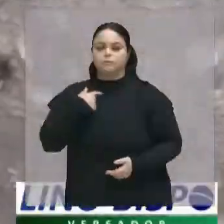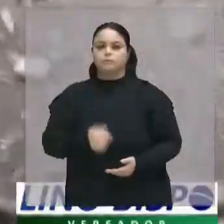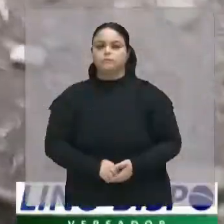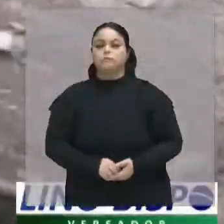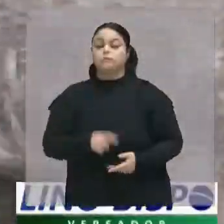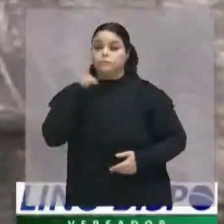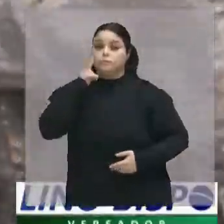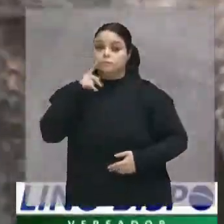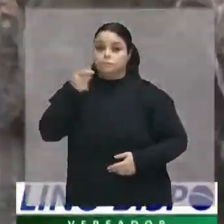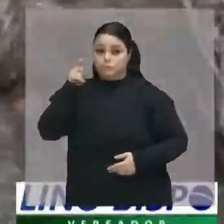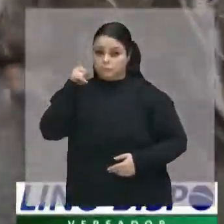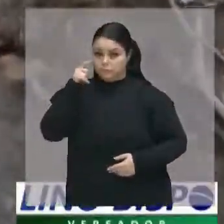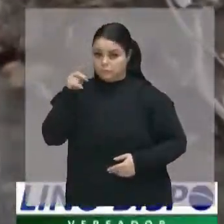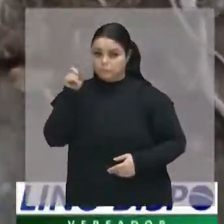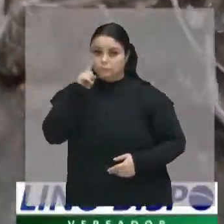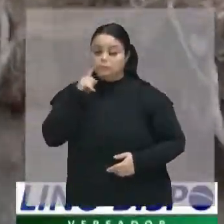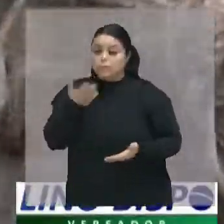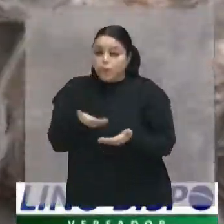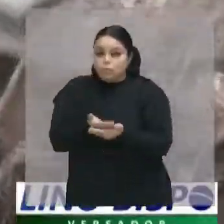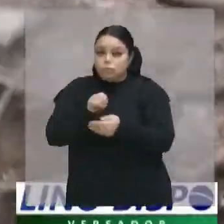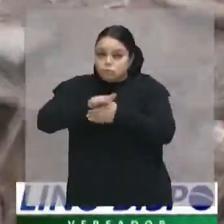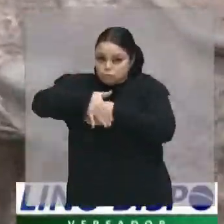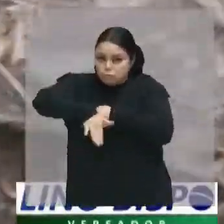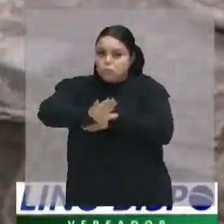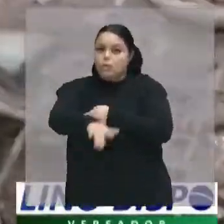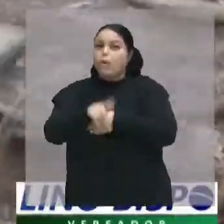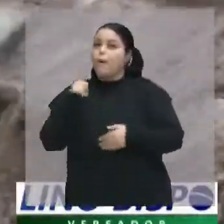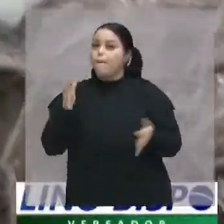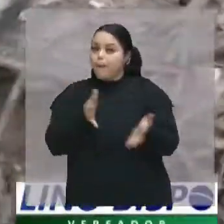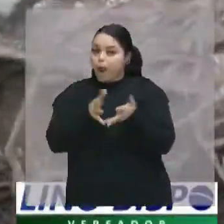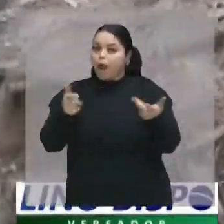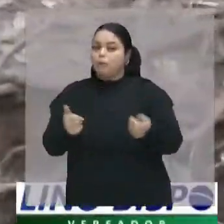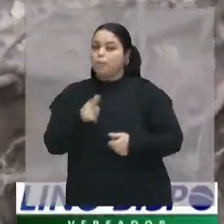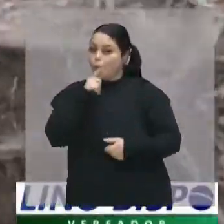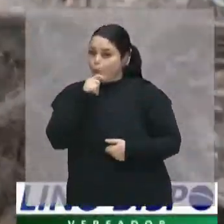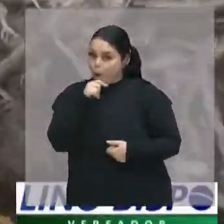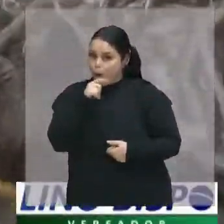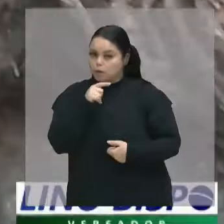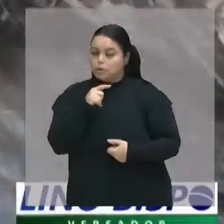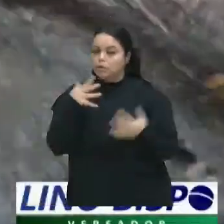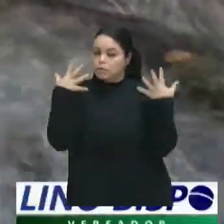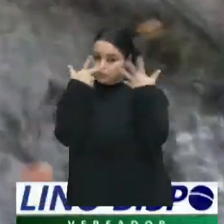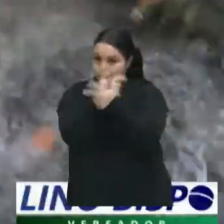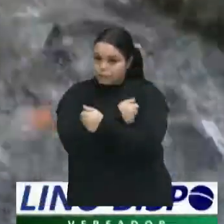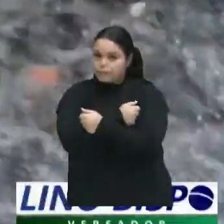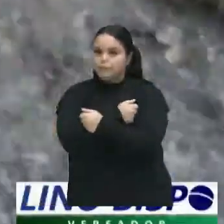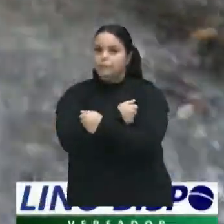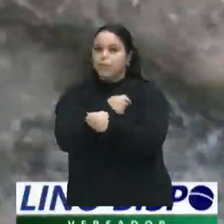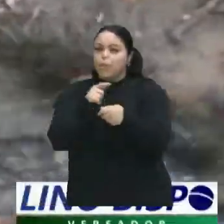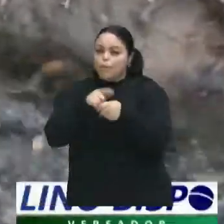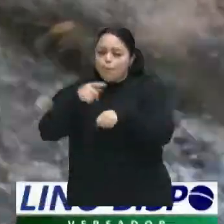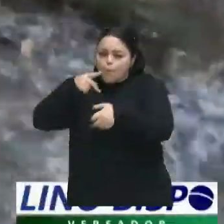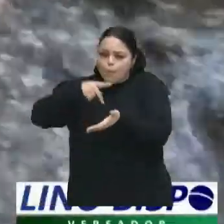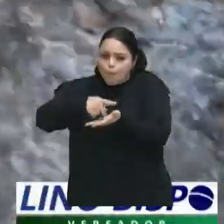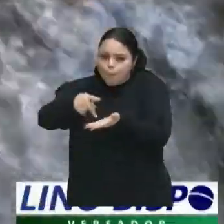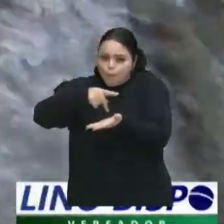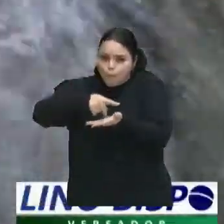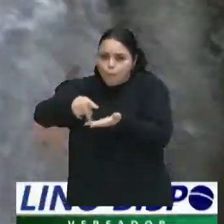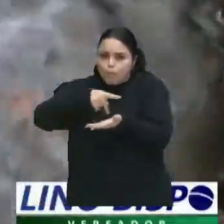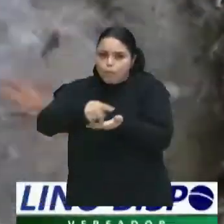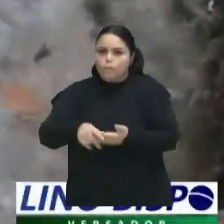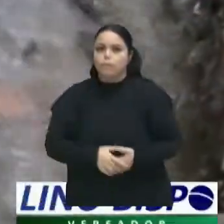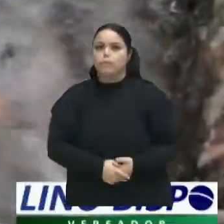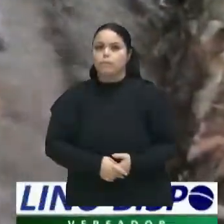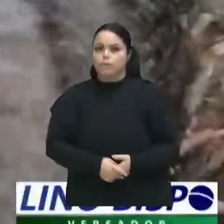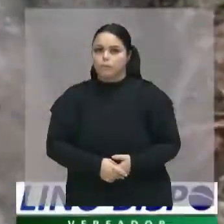Senhorinha. Olha aqui. Olha que maravilha de água. Olha só. Límpida, límpida, límpida. Ela está nascendo aqui,